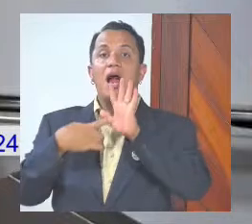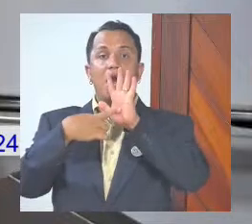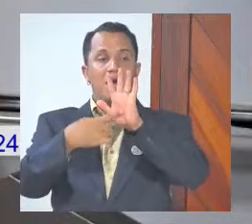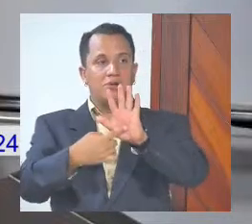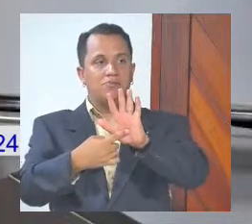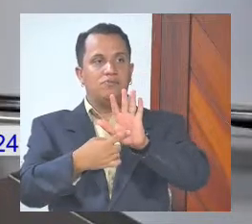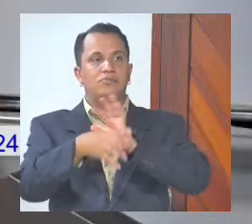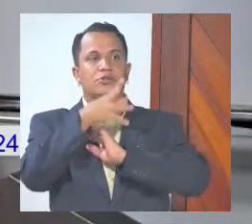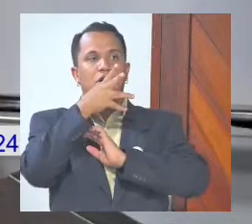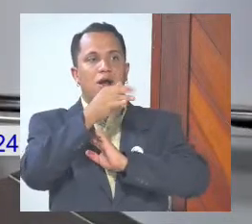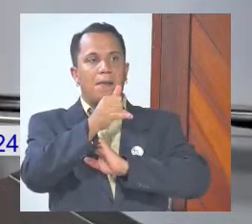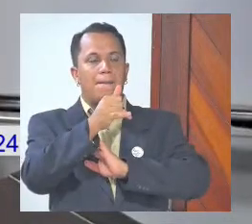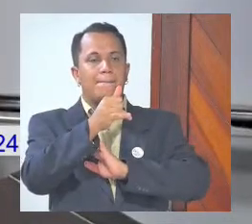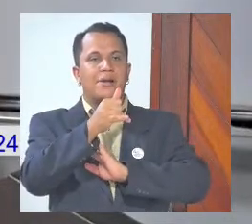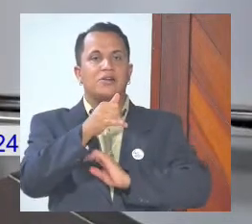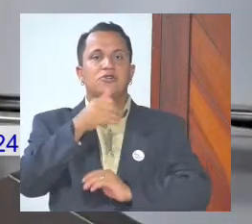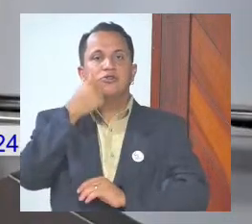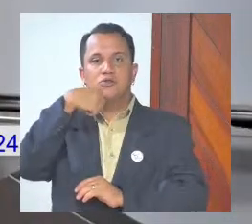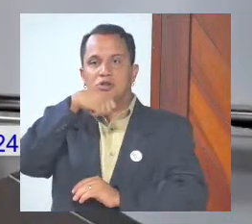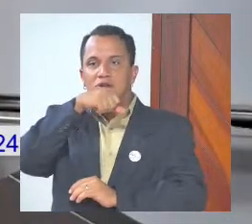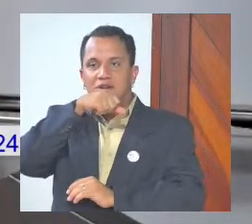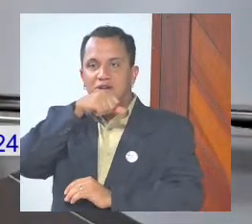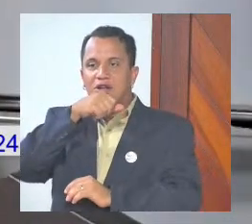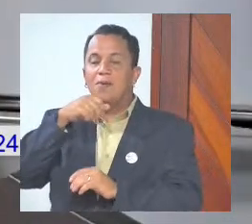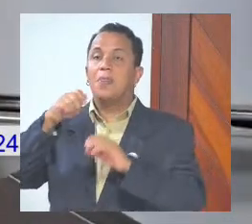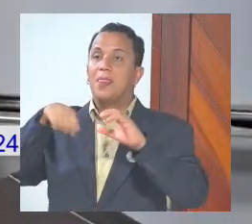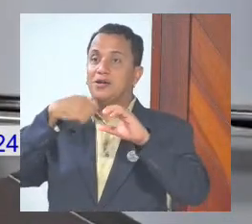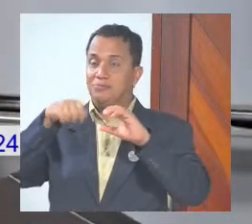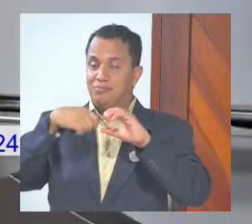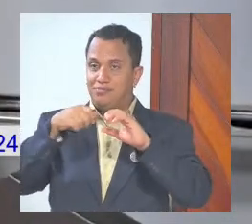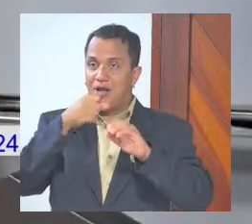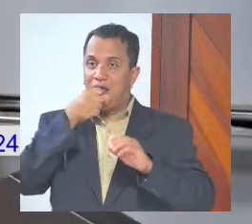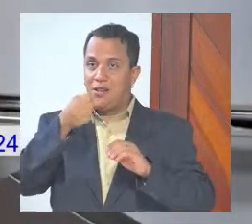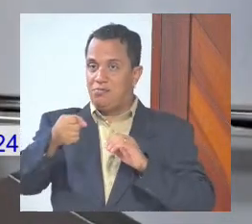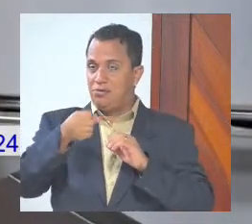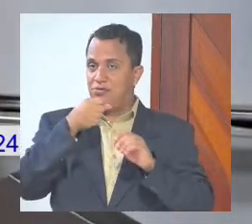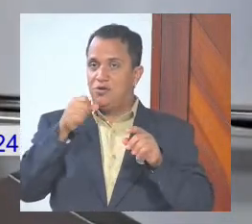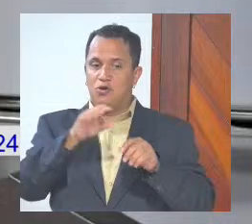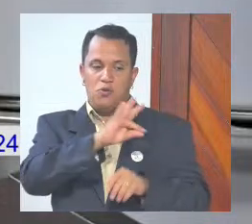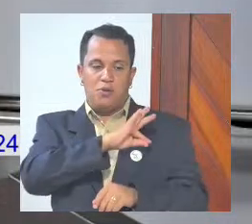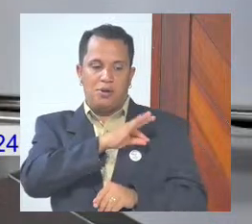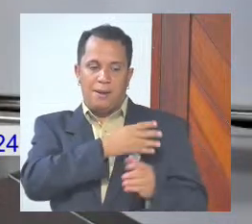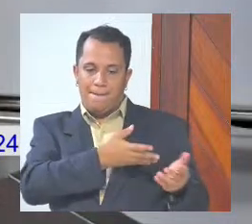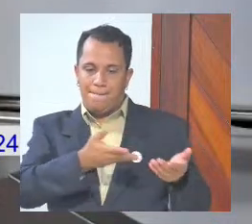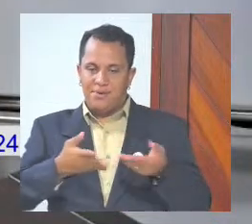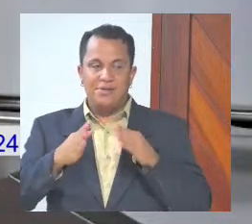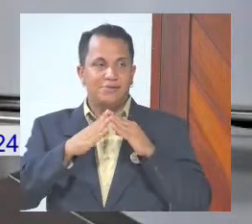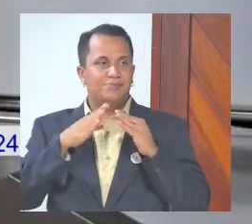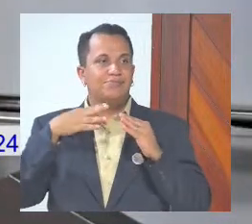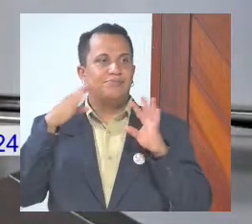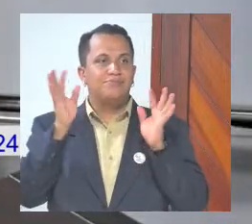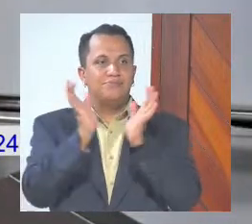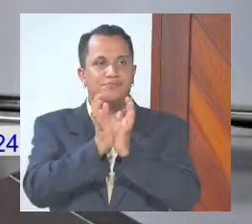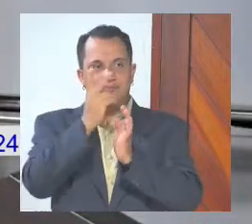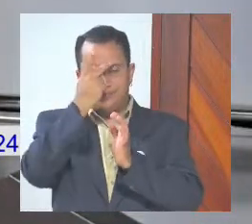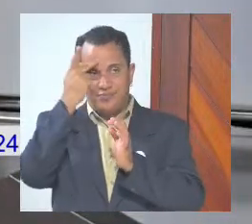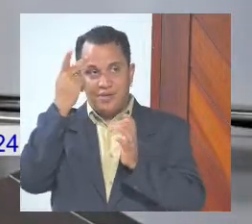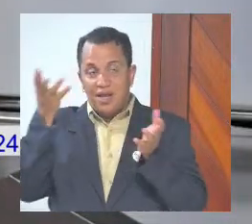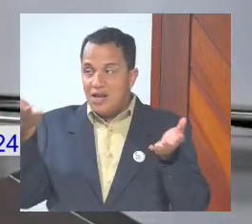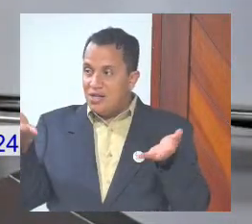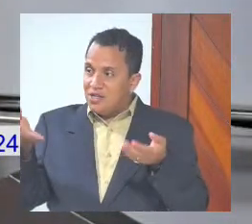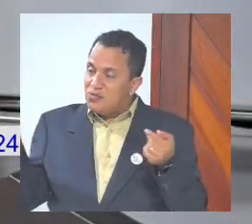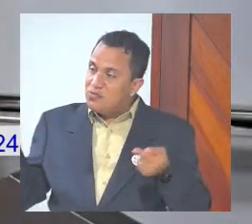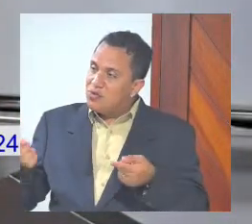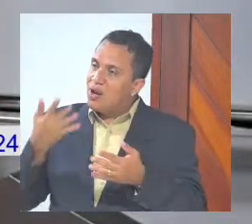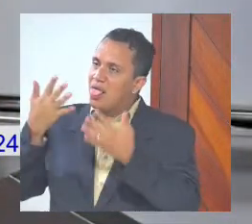representatividade aí dos pais de aluno que estão aí na galeria, jornalistas, guarda municipal, seja bem-vindo na Casa do Povo. Aqui é que